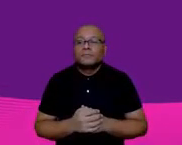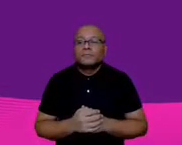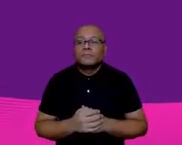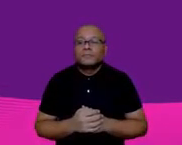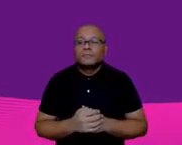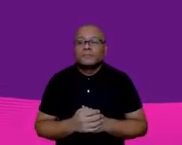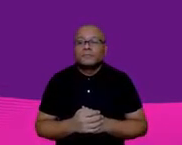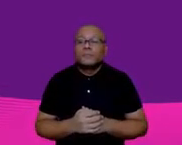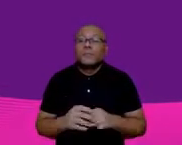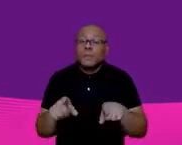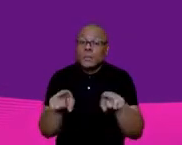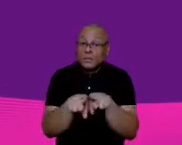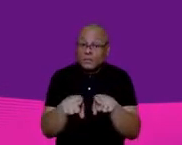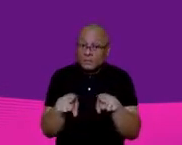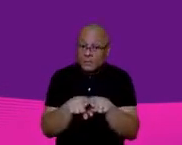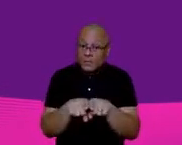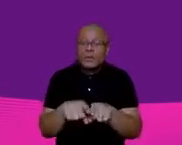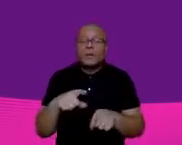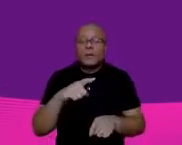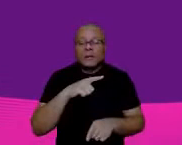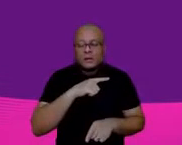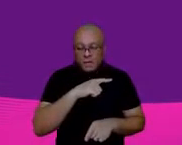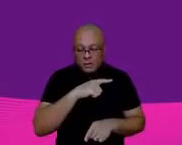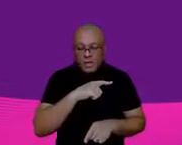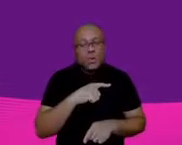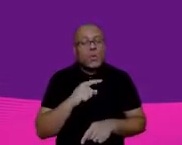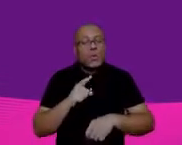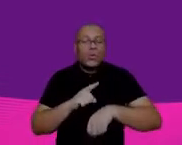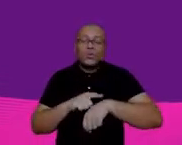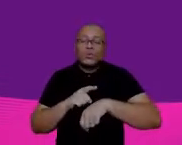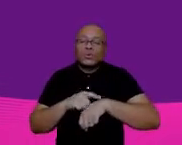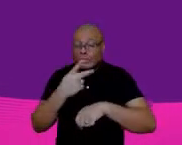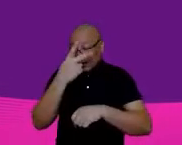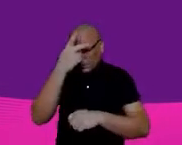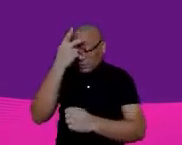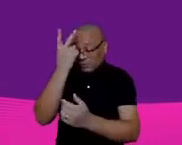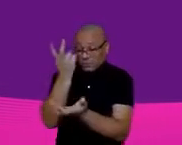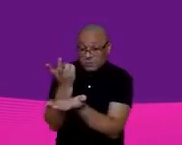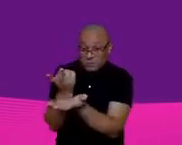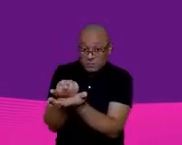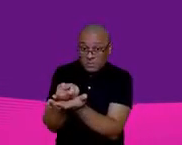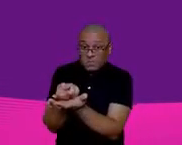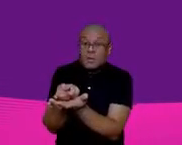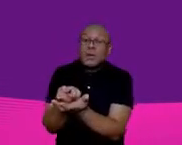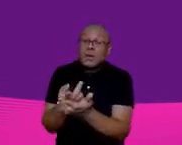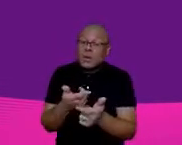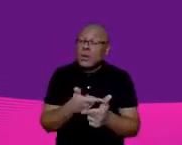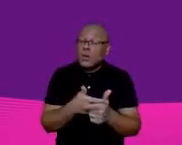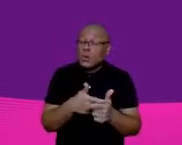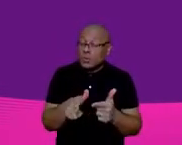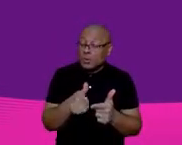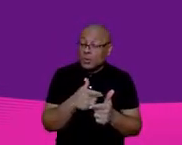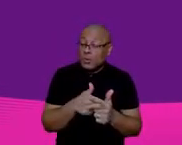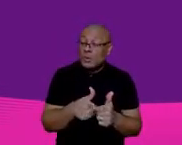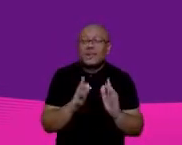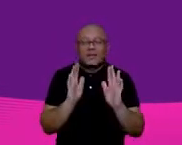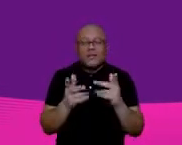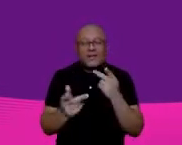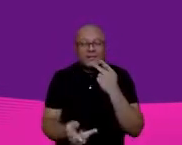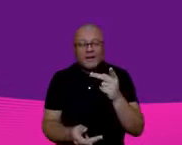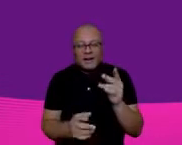Também podemos reduzir o tempo de hospitalização, que pode ser um outro problema. Então, nós já falamos sobre o planejamento